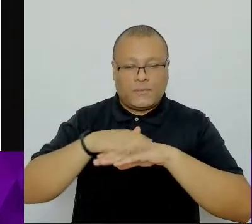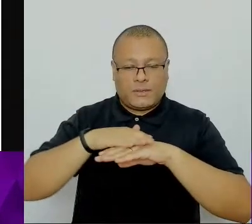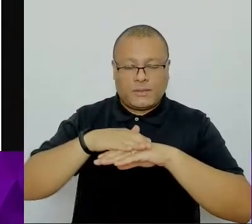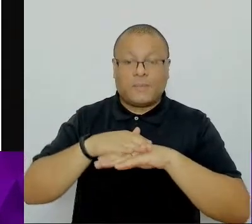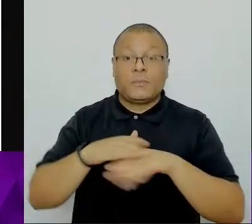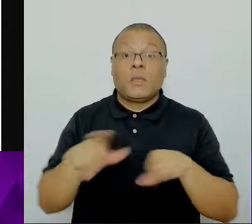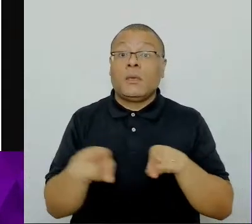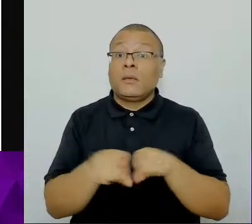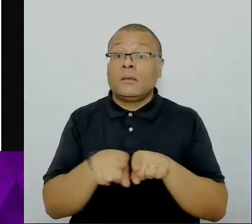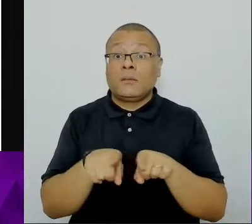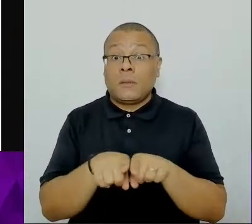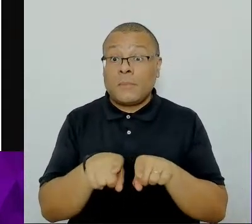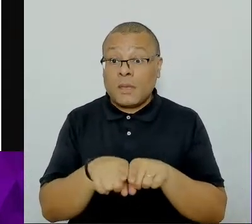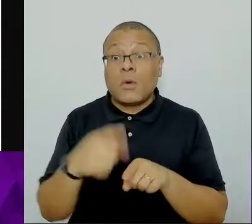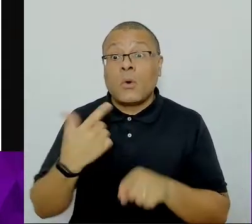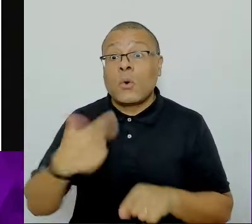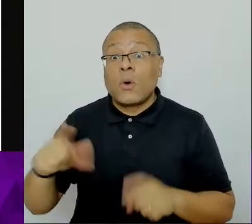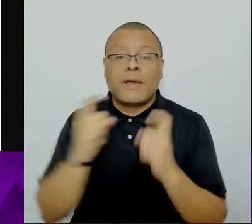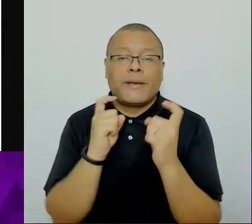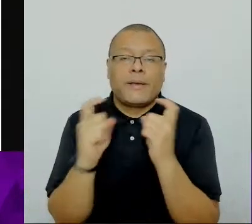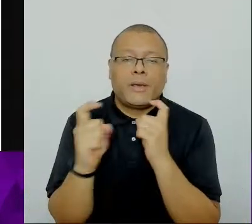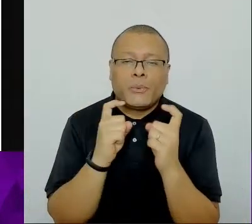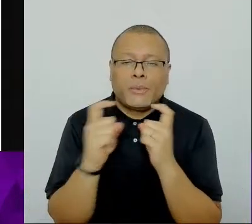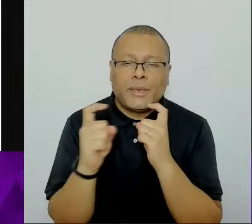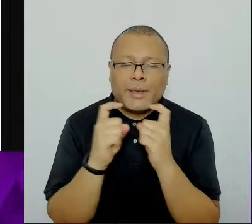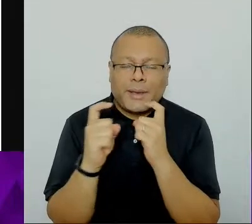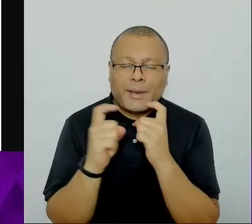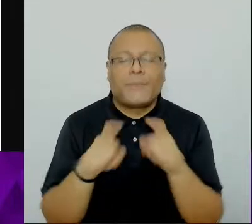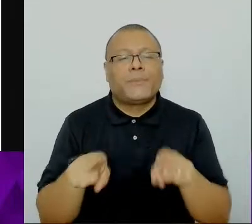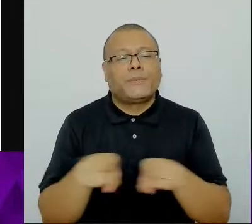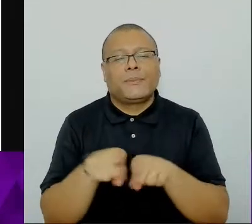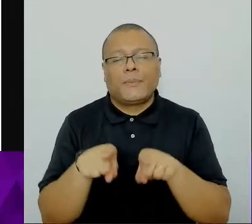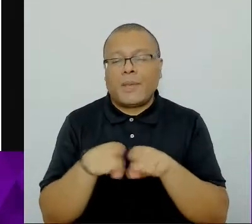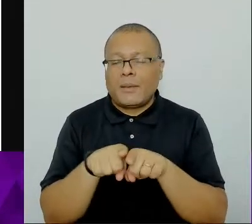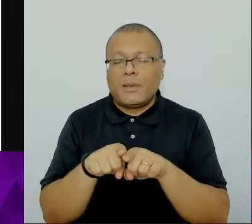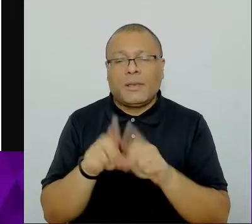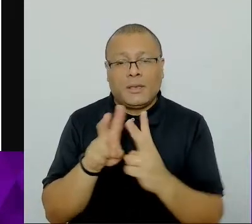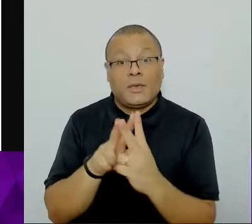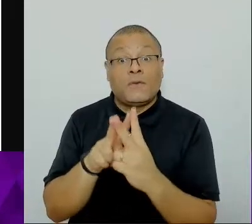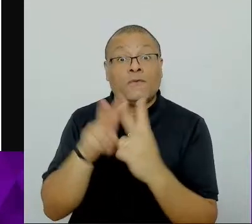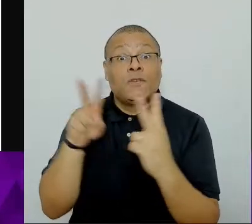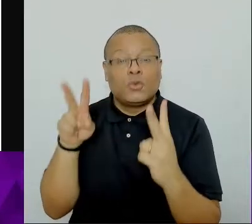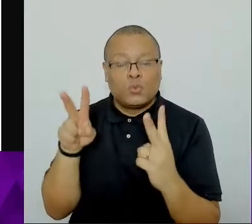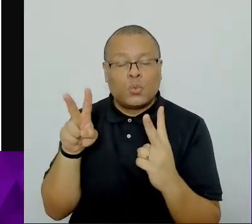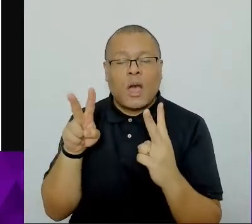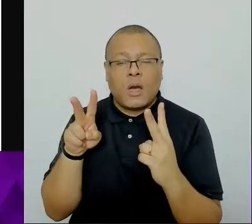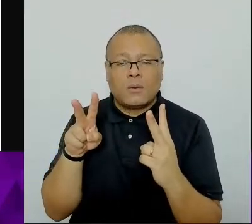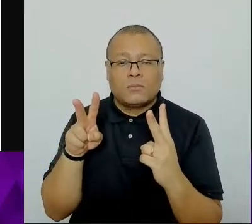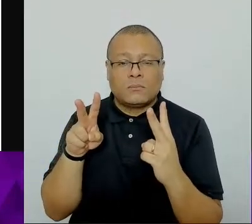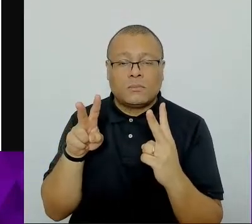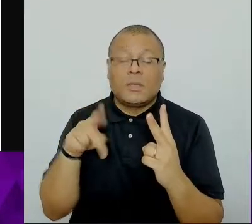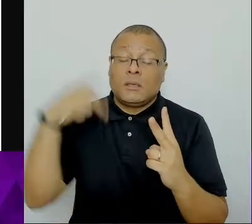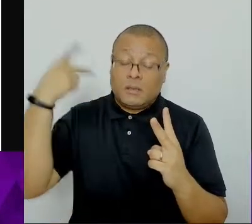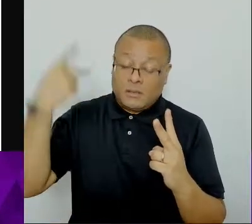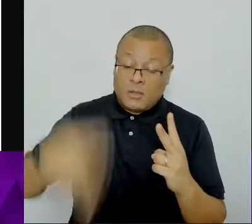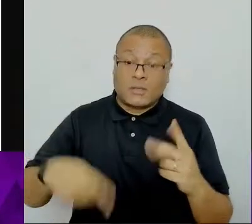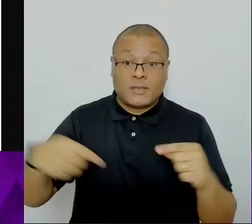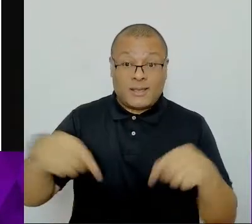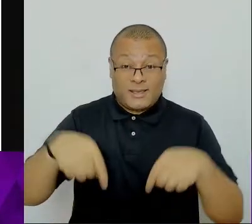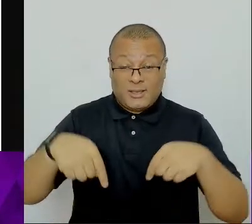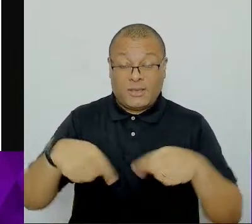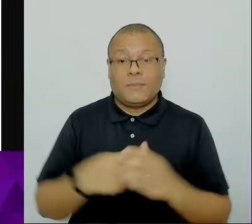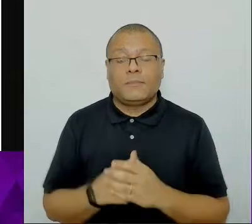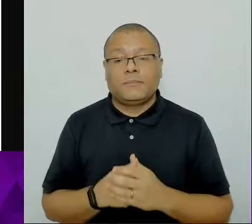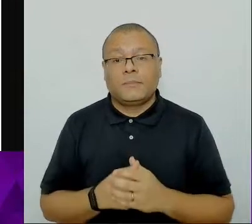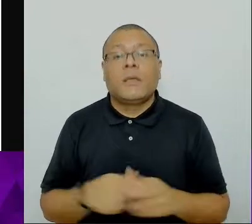obviamente, de reuniões e a parte virtual, né, essa interação virtual, como a nossa aqui hoje,